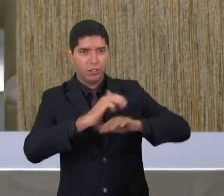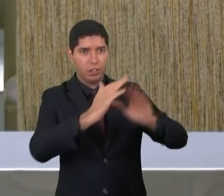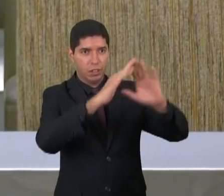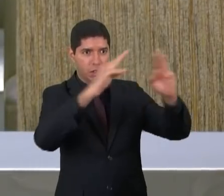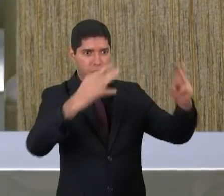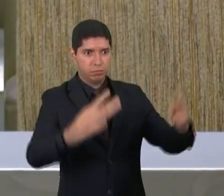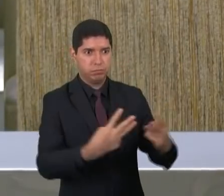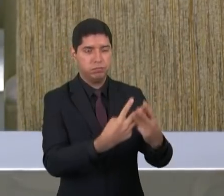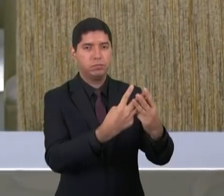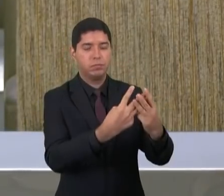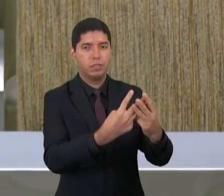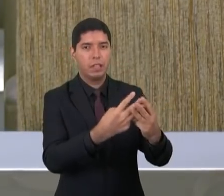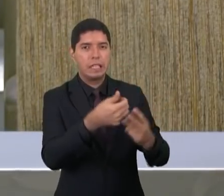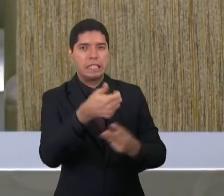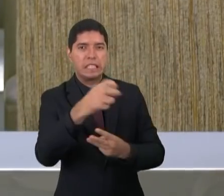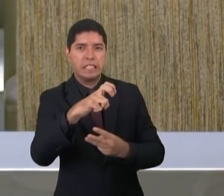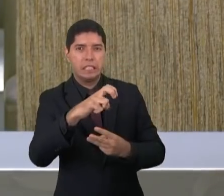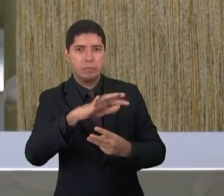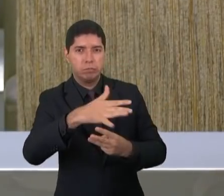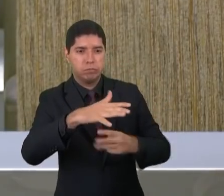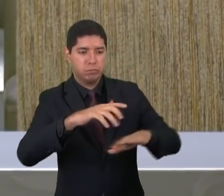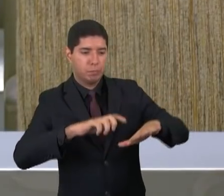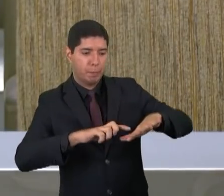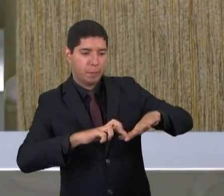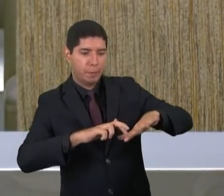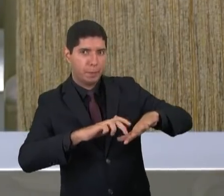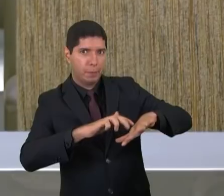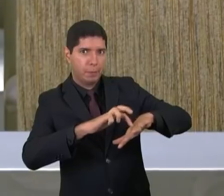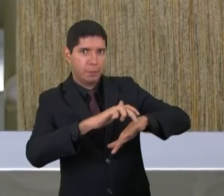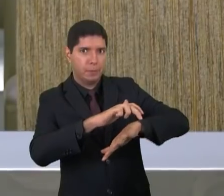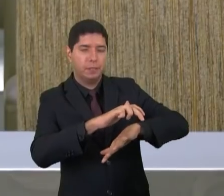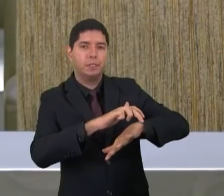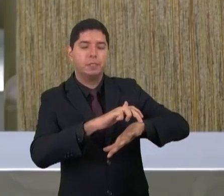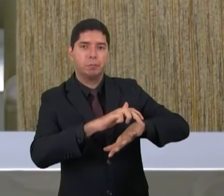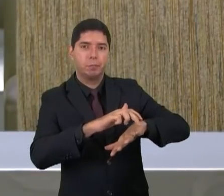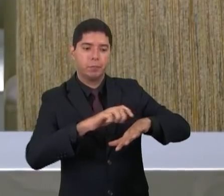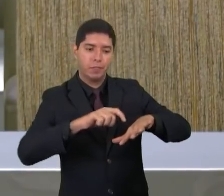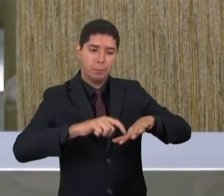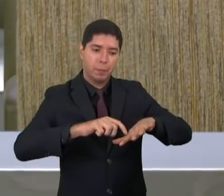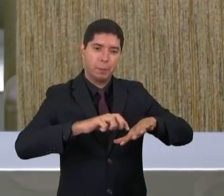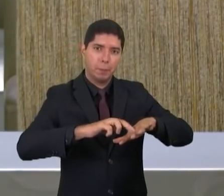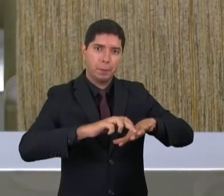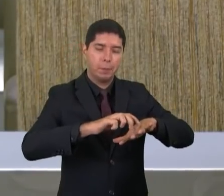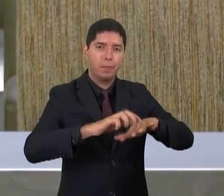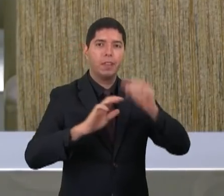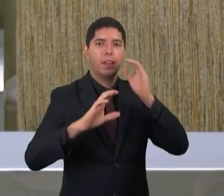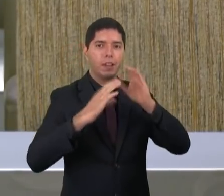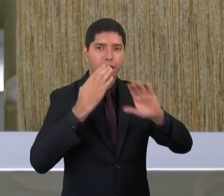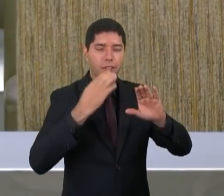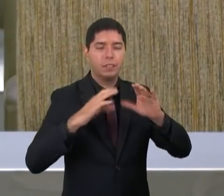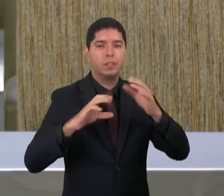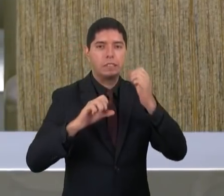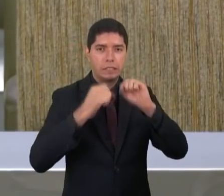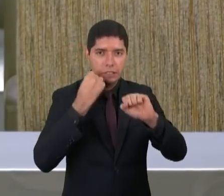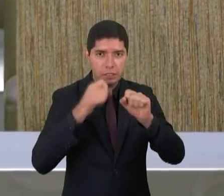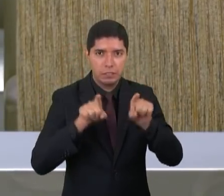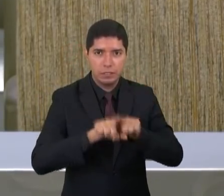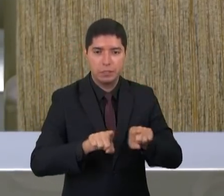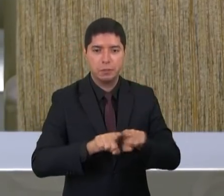que eram 15 degraus, e durante cada degrau era entoado um desses salmos.